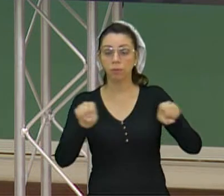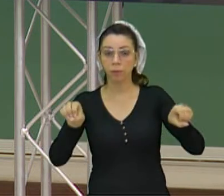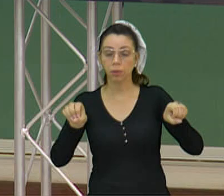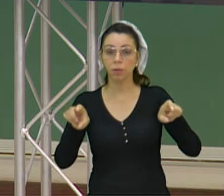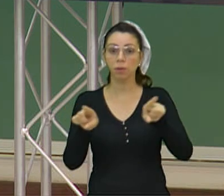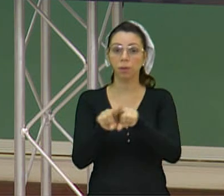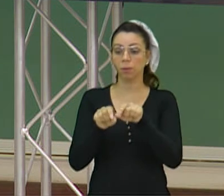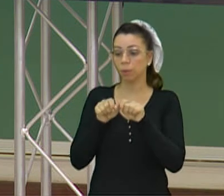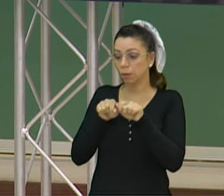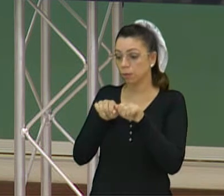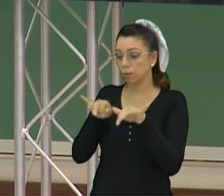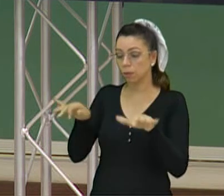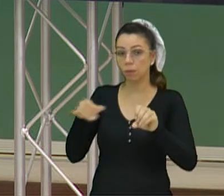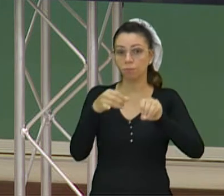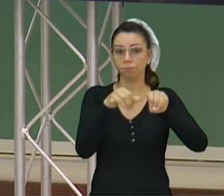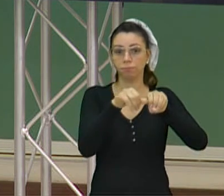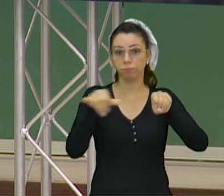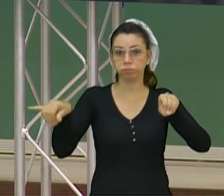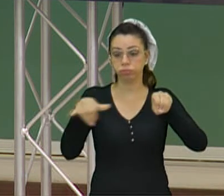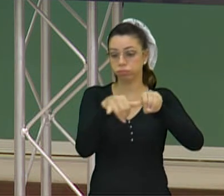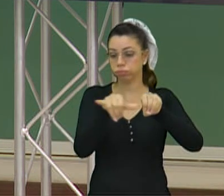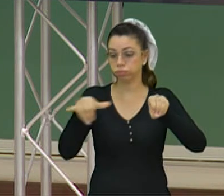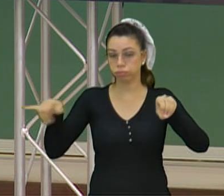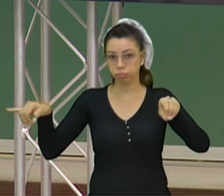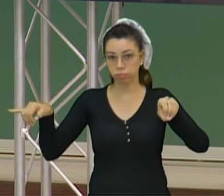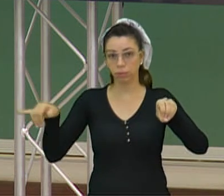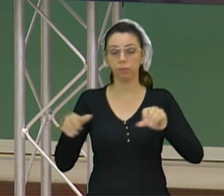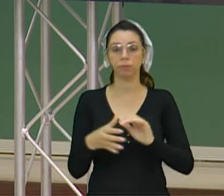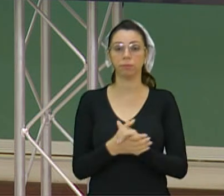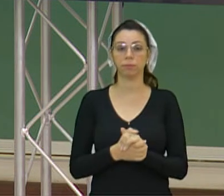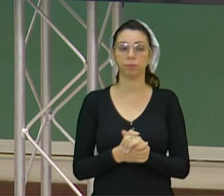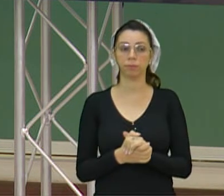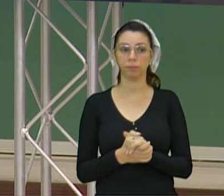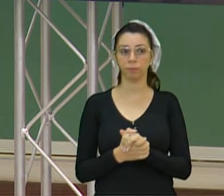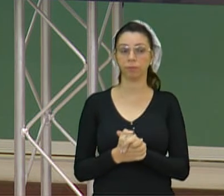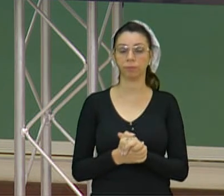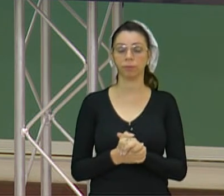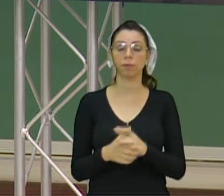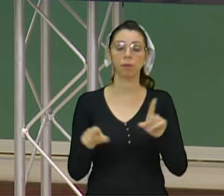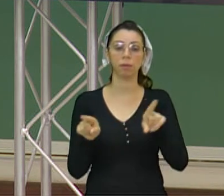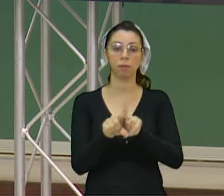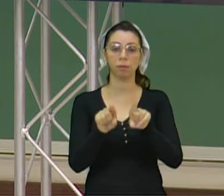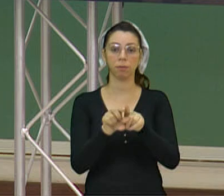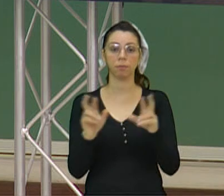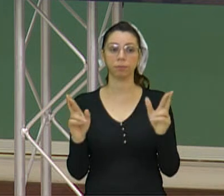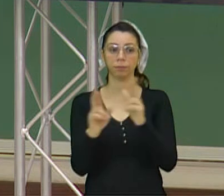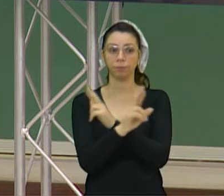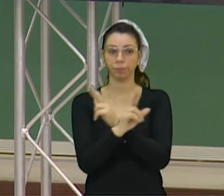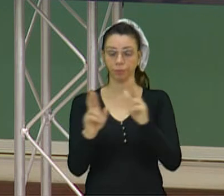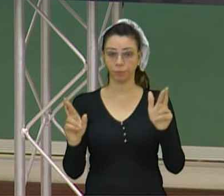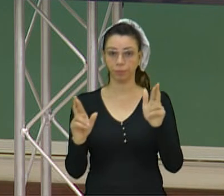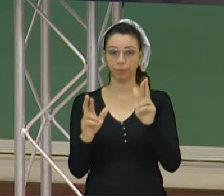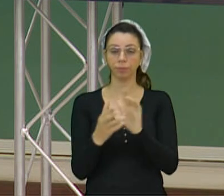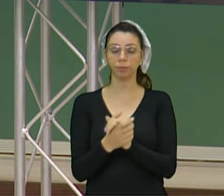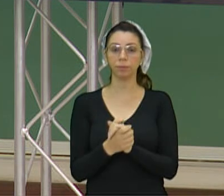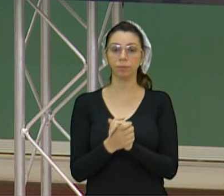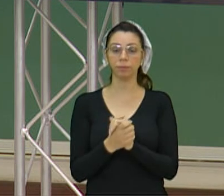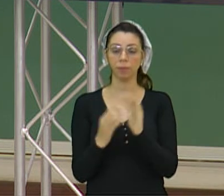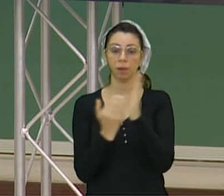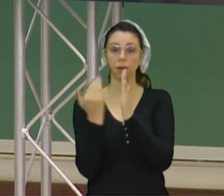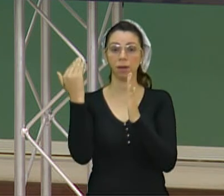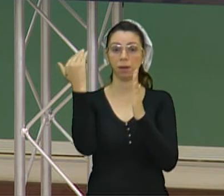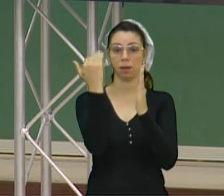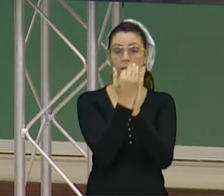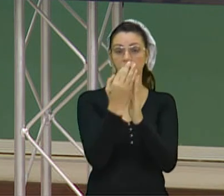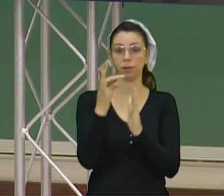a transmissão da energia elétrica pelos cabos condutores. Nós vimos também a relação entre a alta